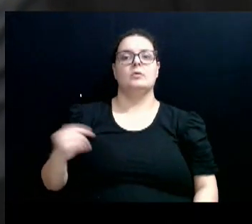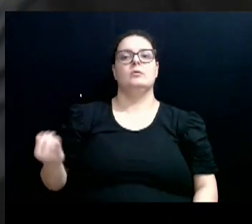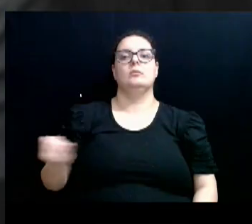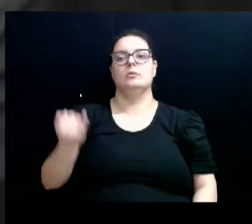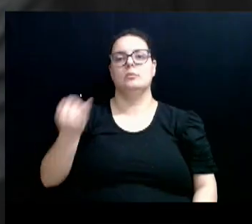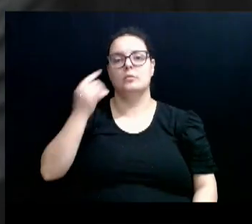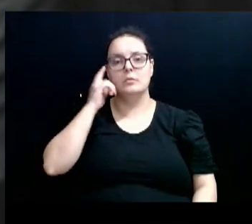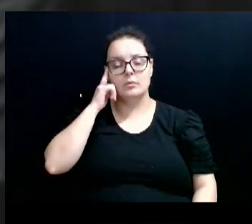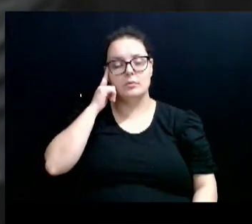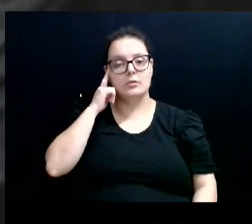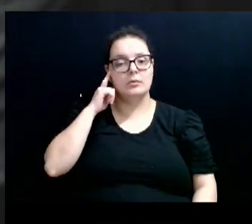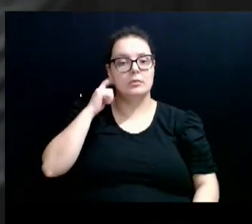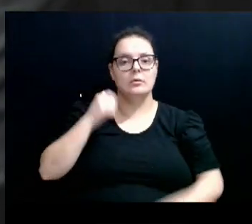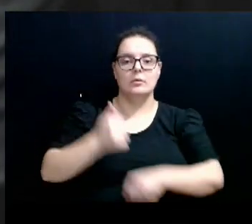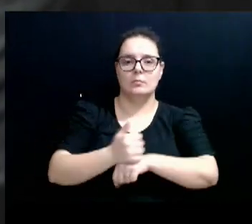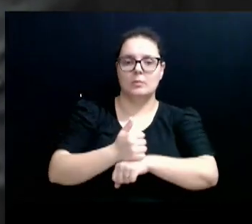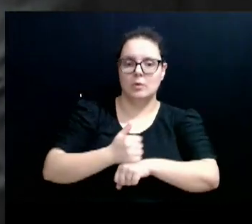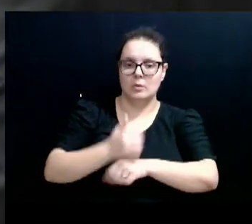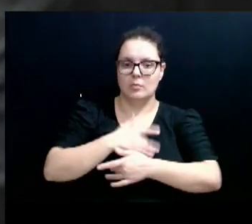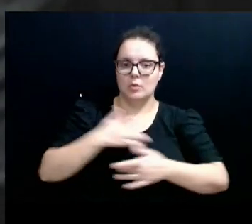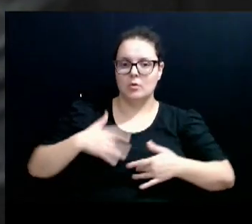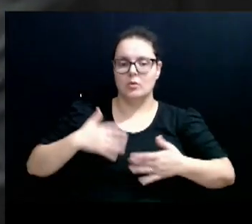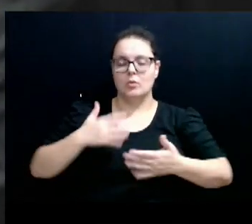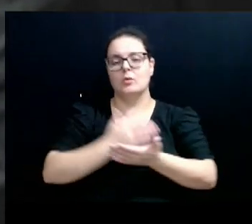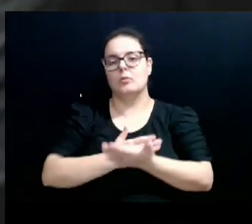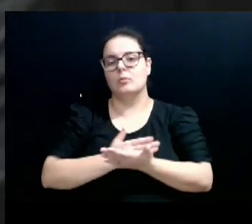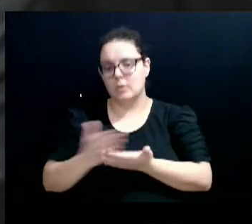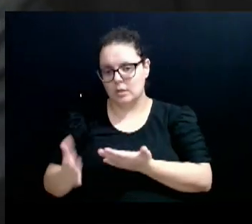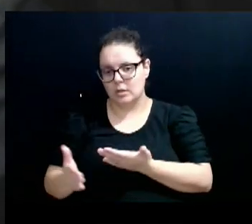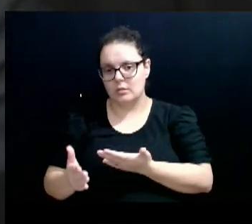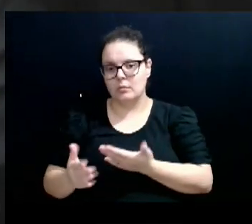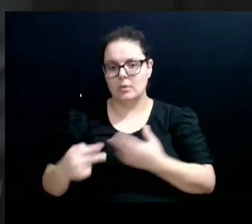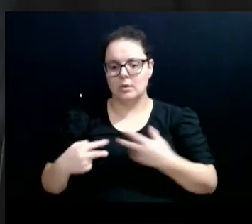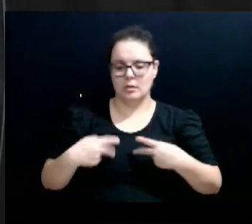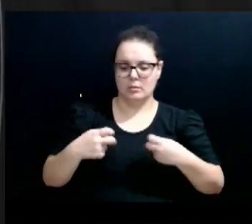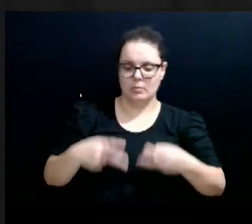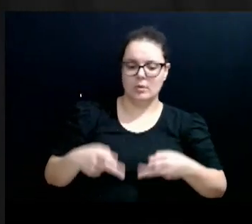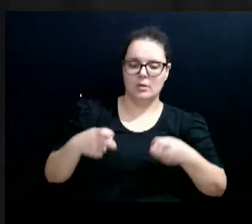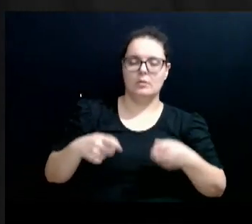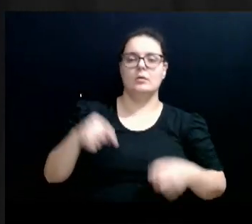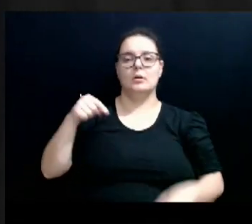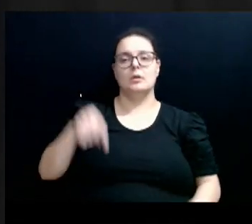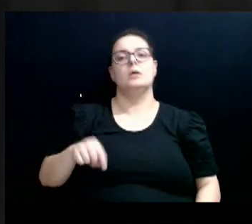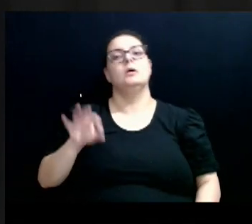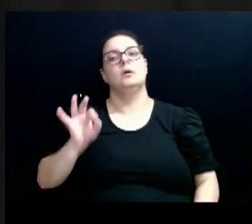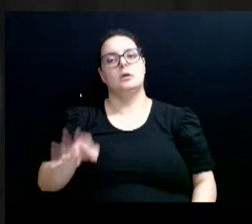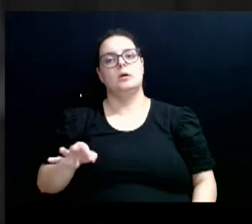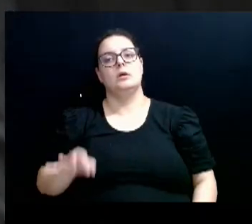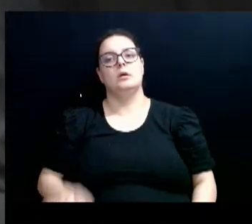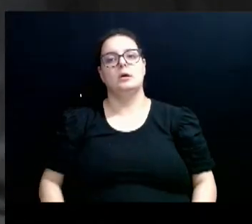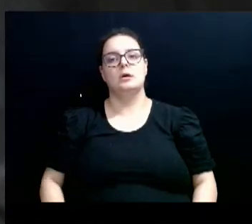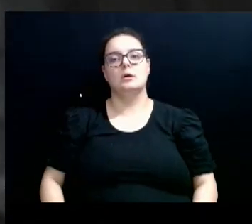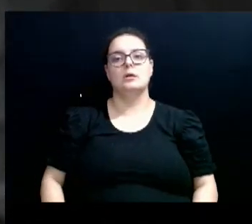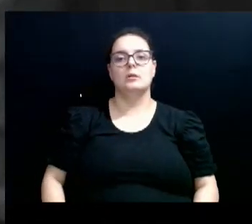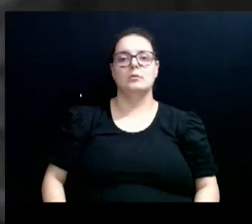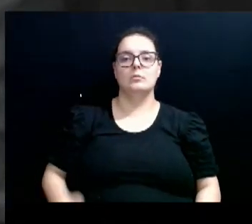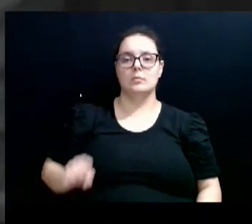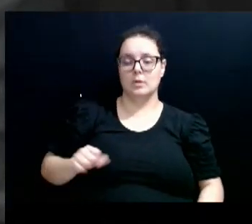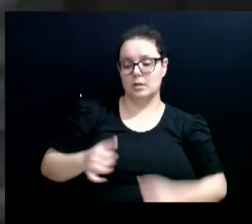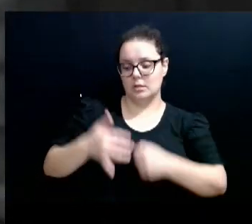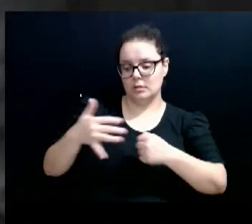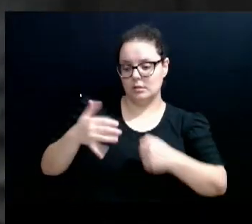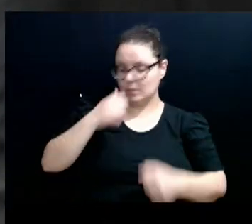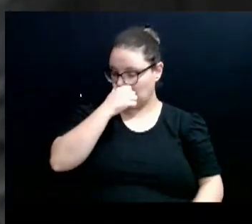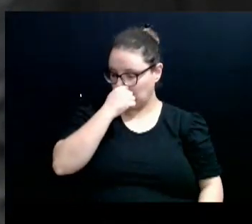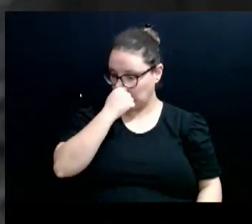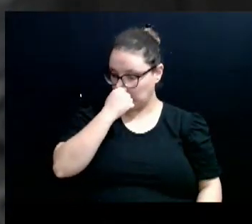profissionais de saúde também começassem a reconhecer que isso era realmente uma síndrome e tratar esses